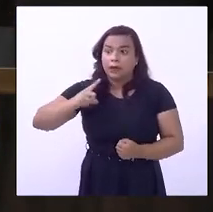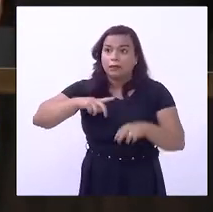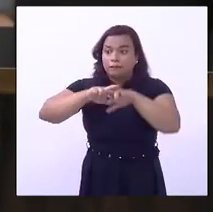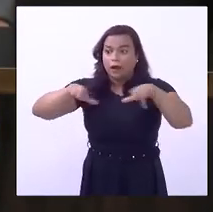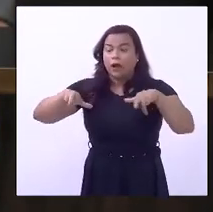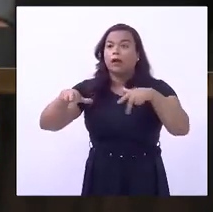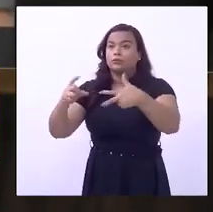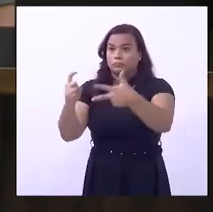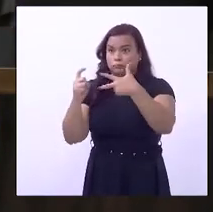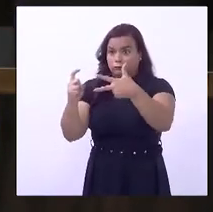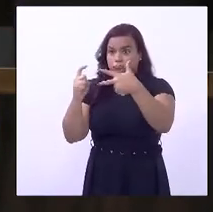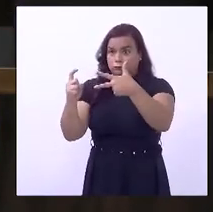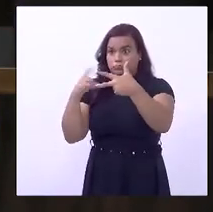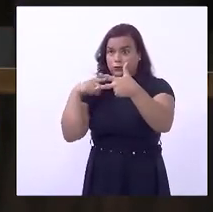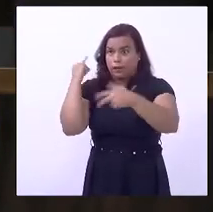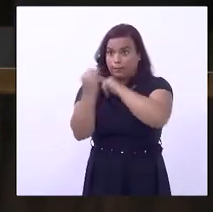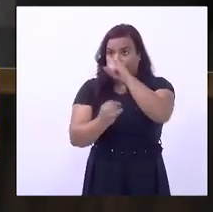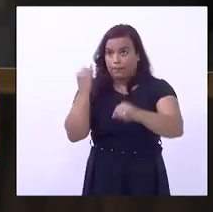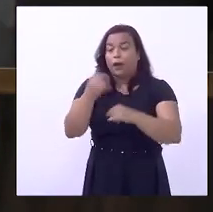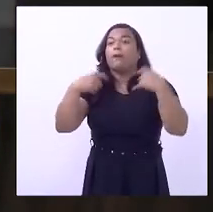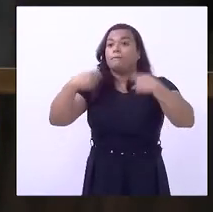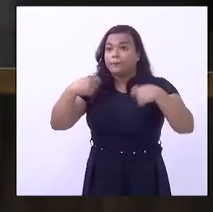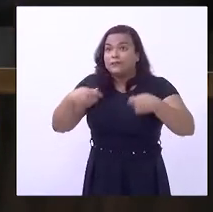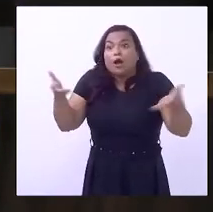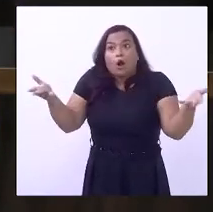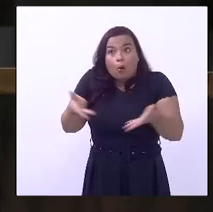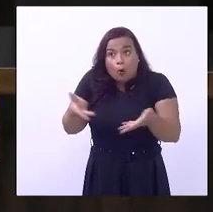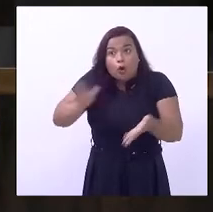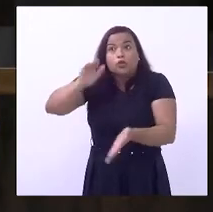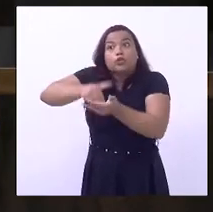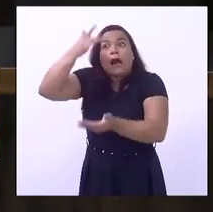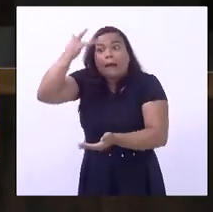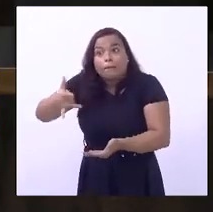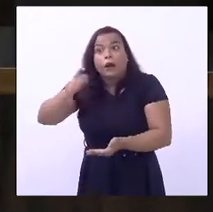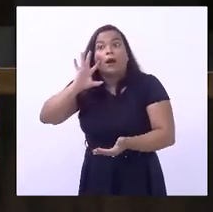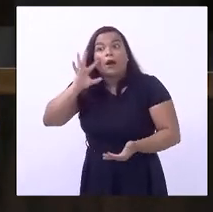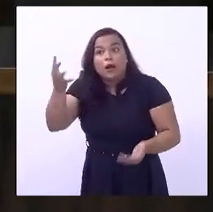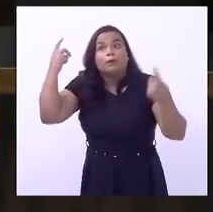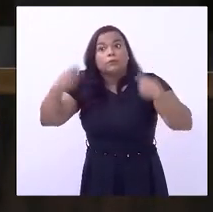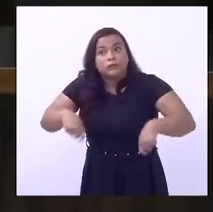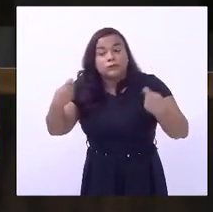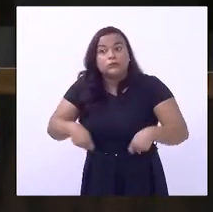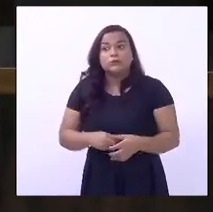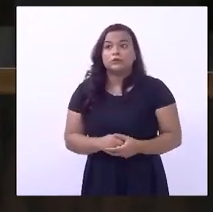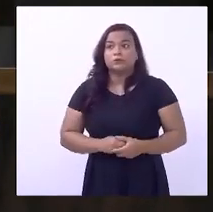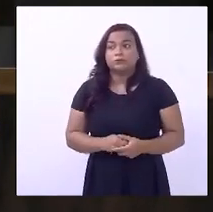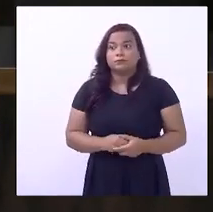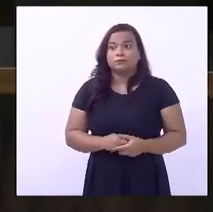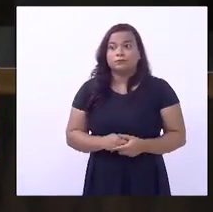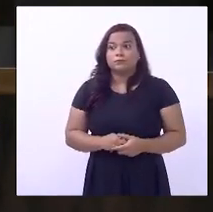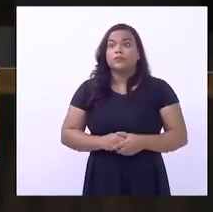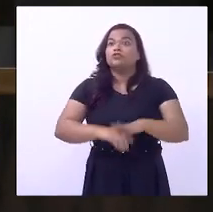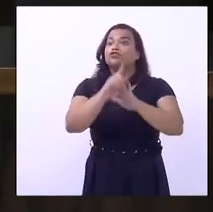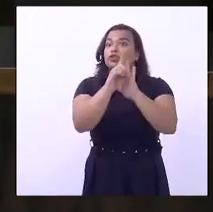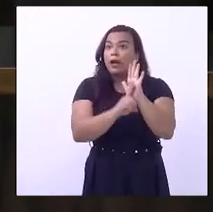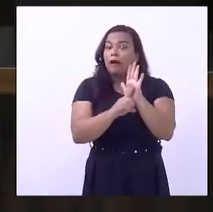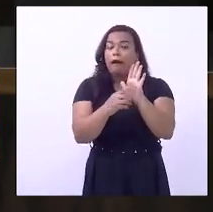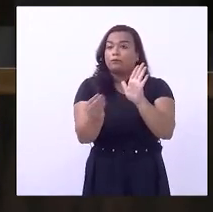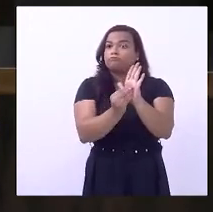Executivo e as mensagens precisam ser sancionadas de hoje para amanhã. Precisamos estar no diário com data de